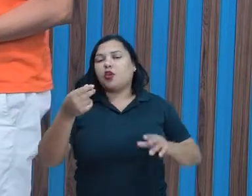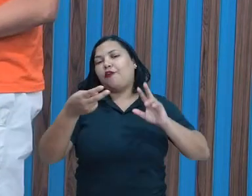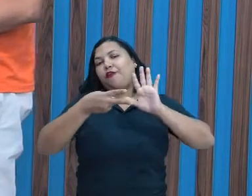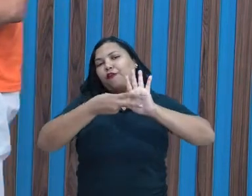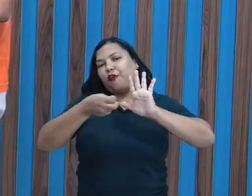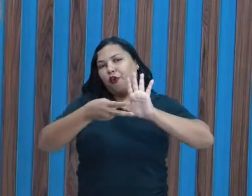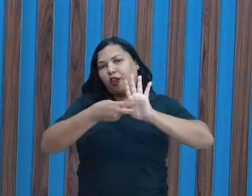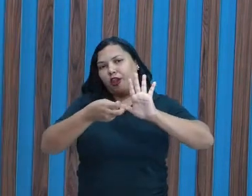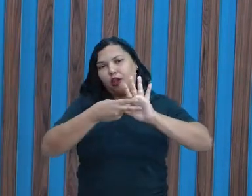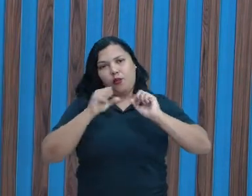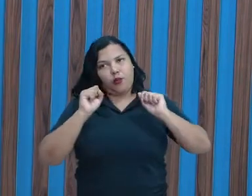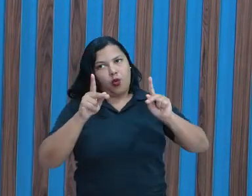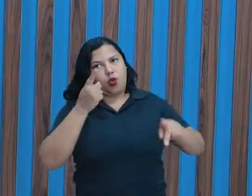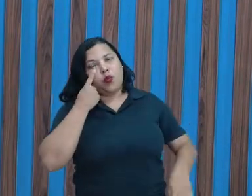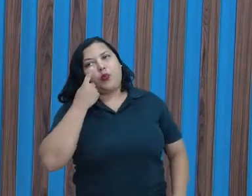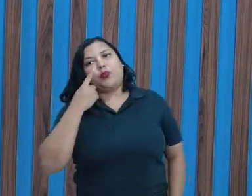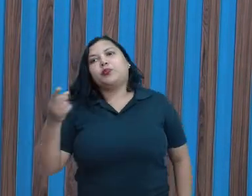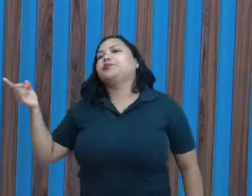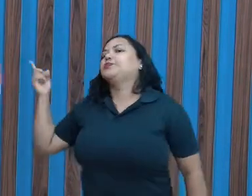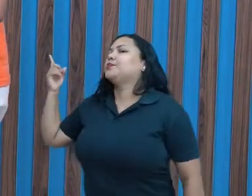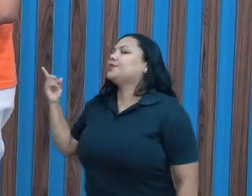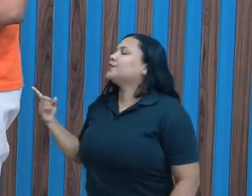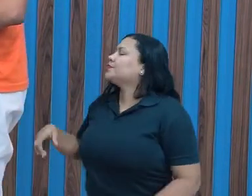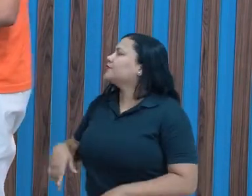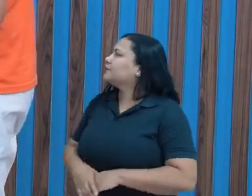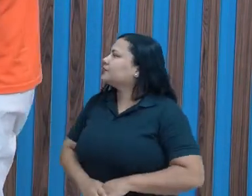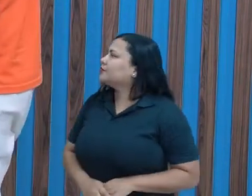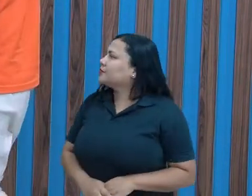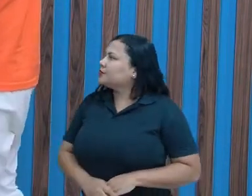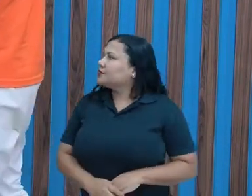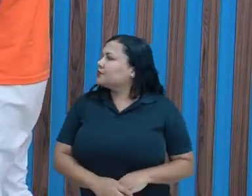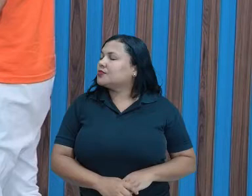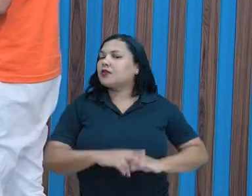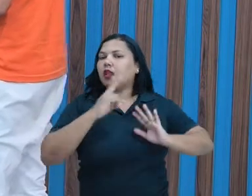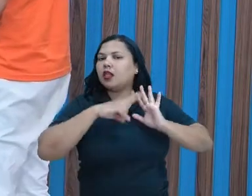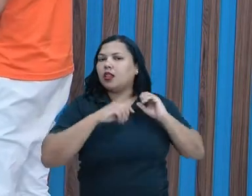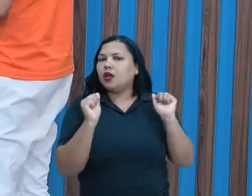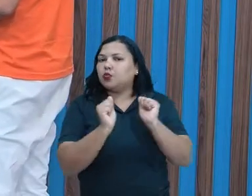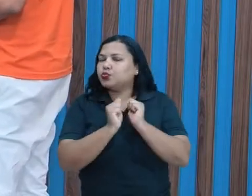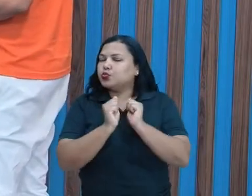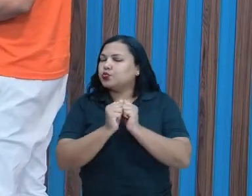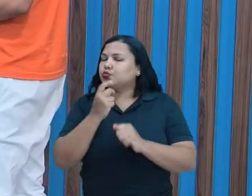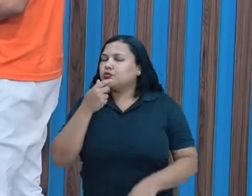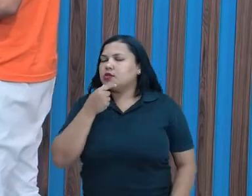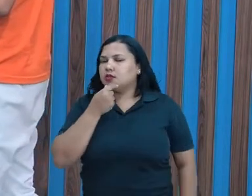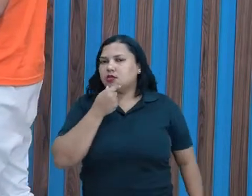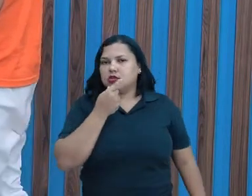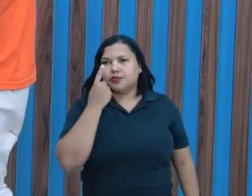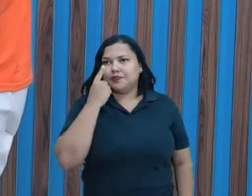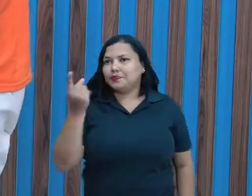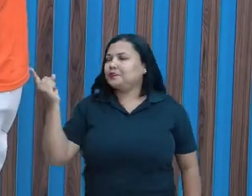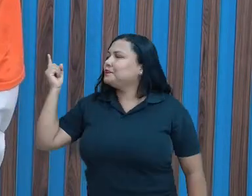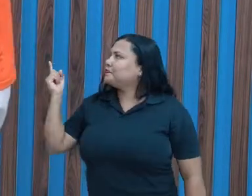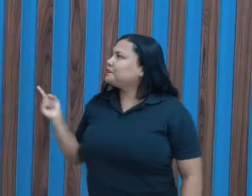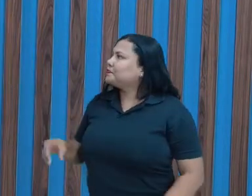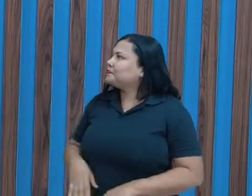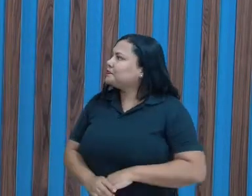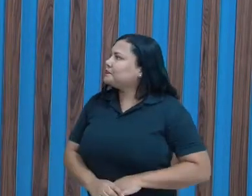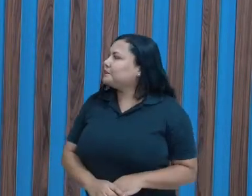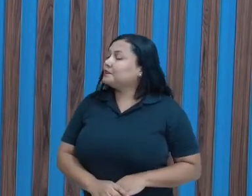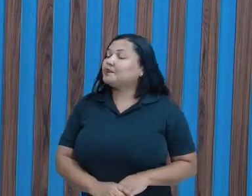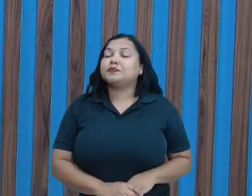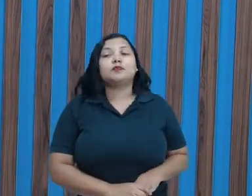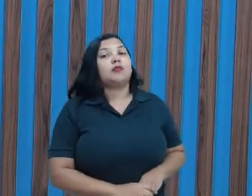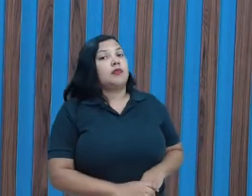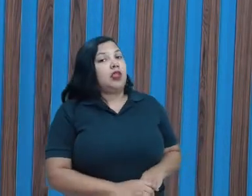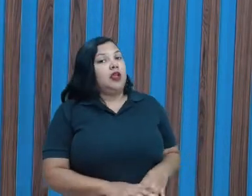certo? Ó, a step beyond that is to include the chorus of the song in your study. Então,